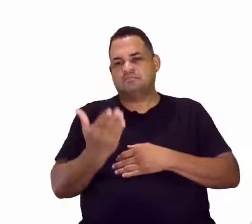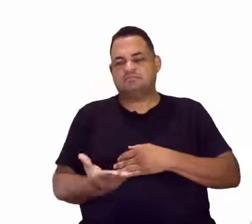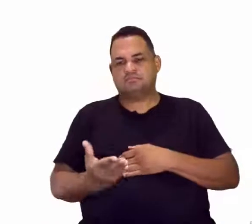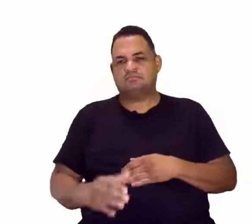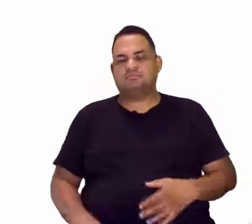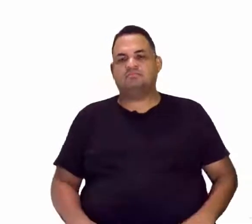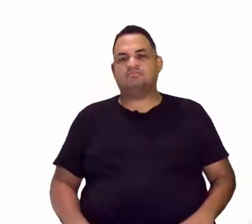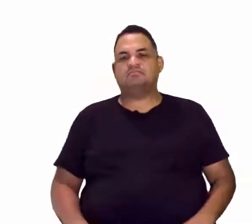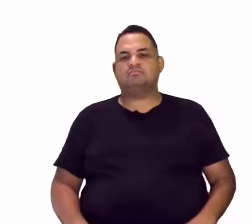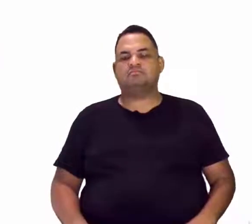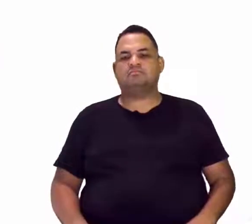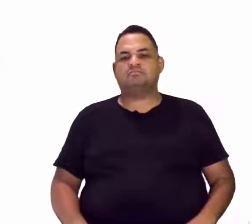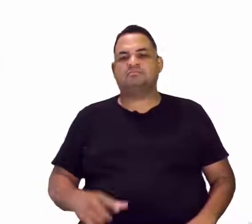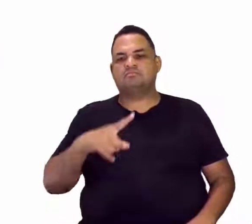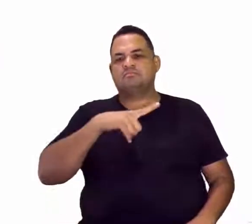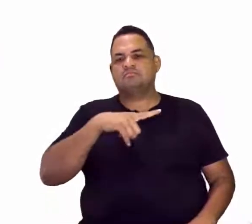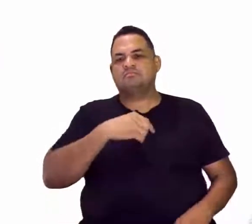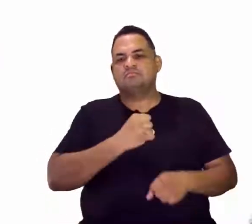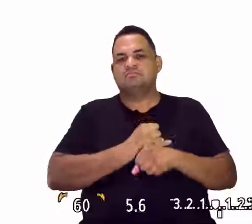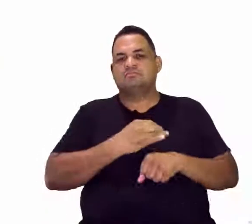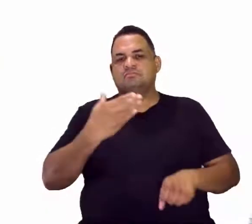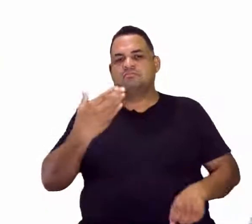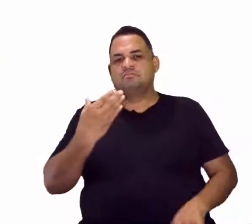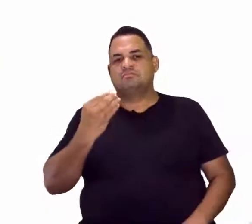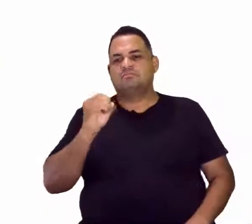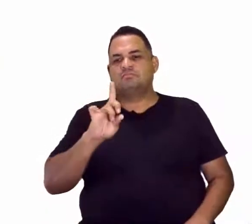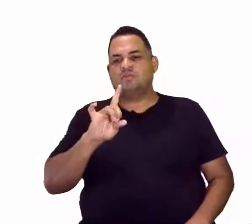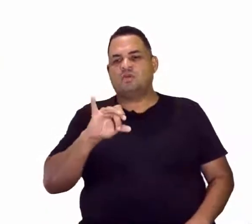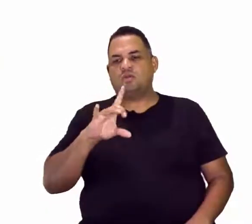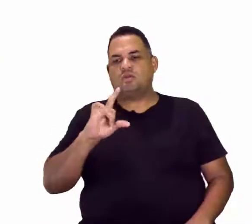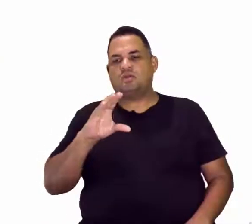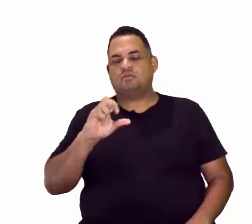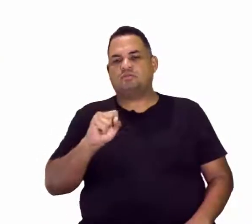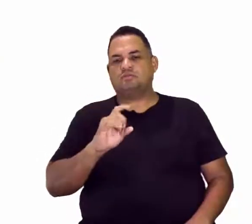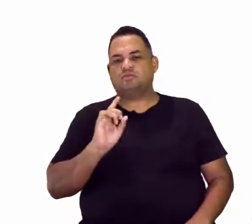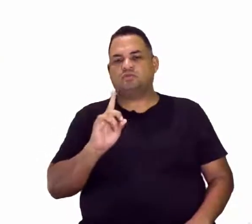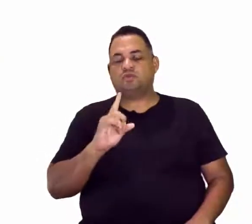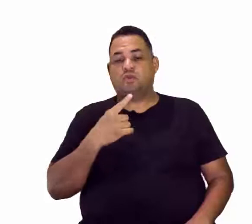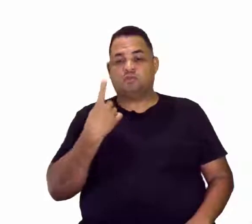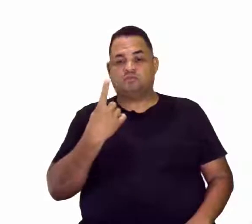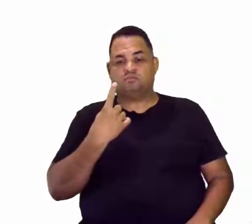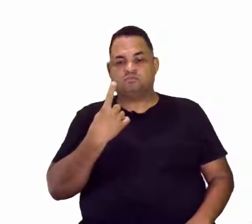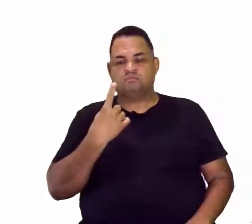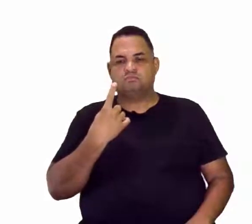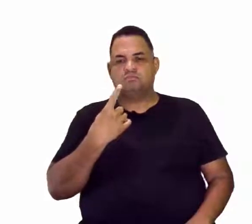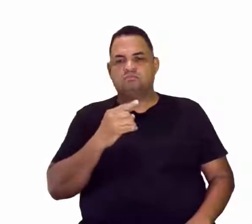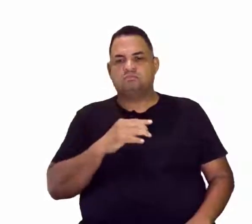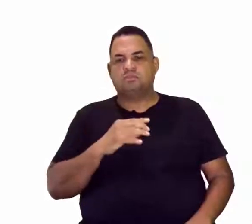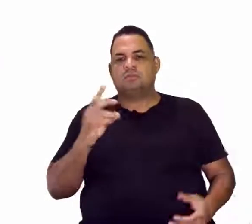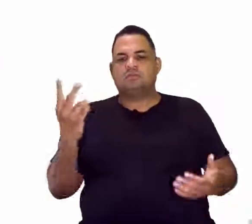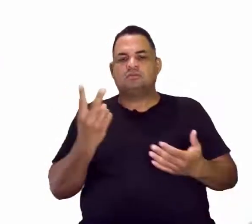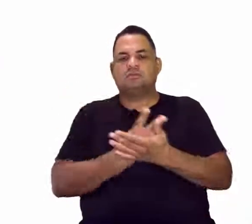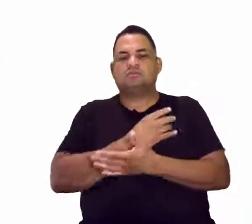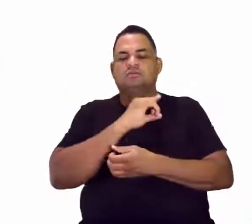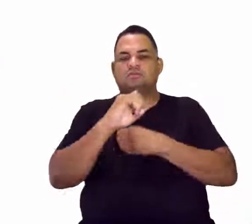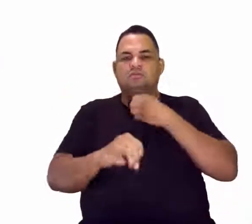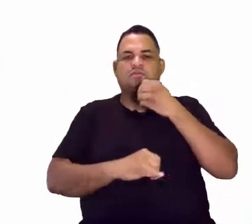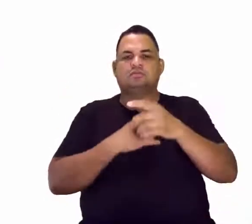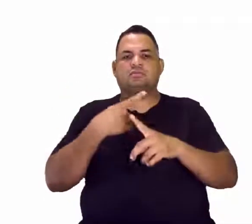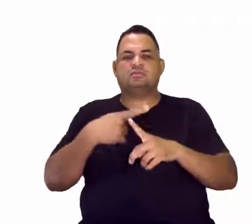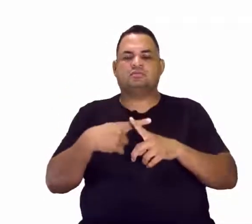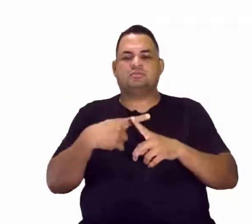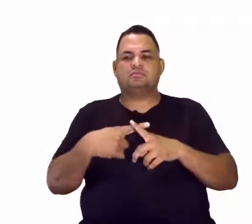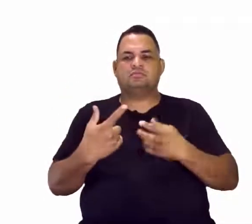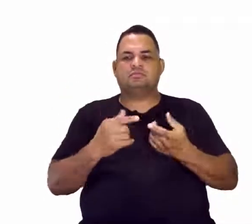nesse ácido orgânico, somente um é ionizável. Por quê?